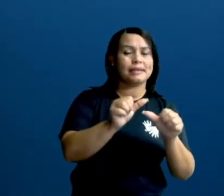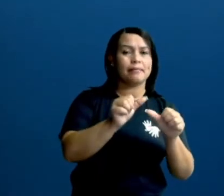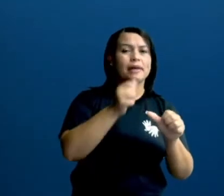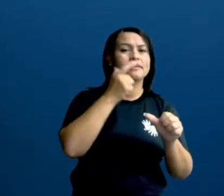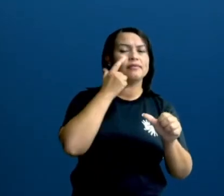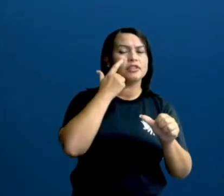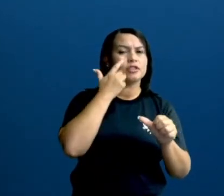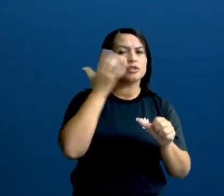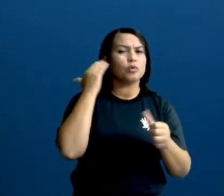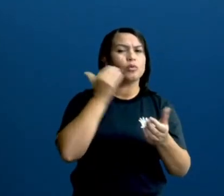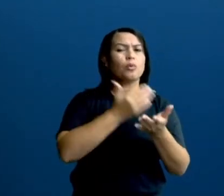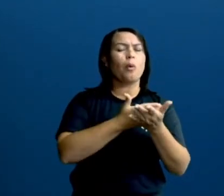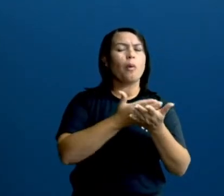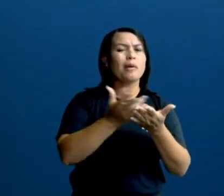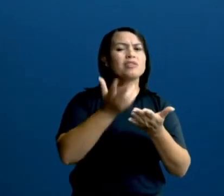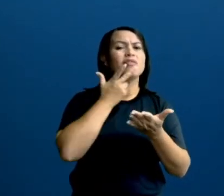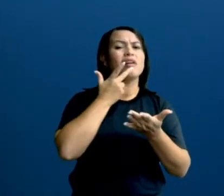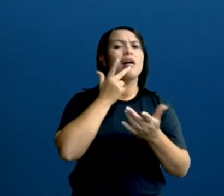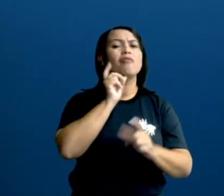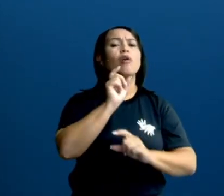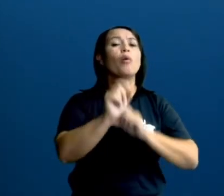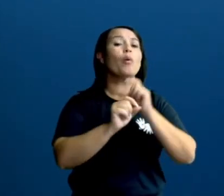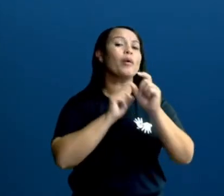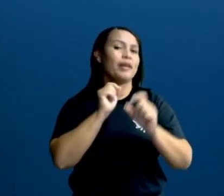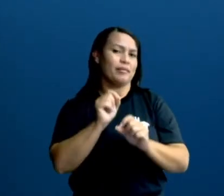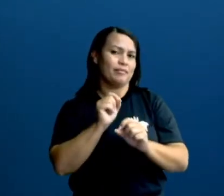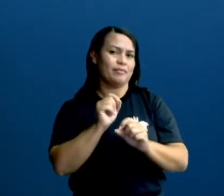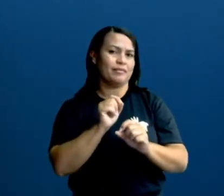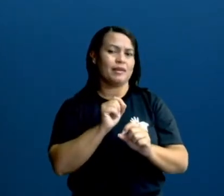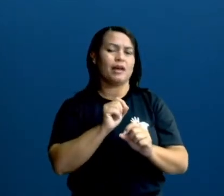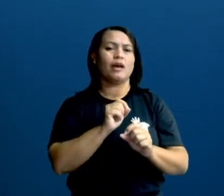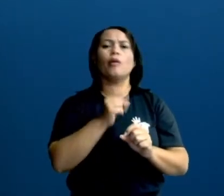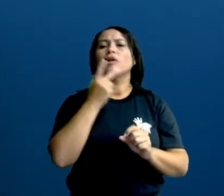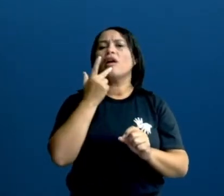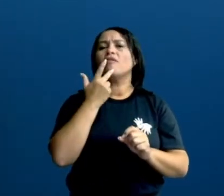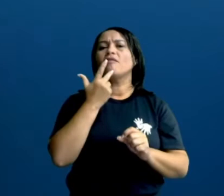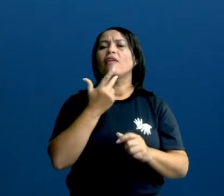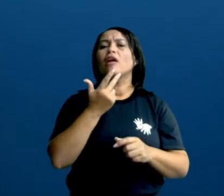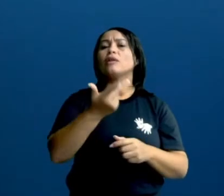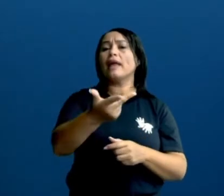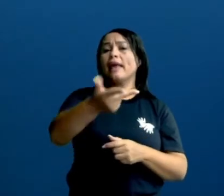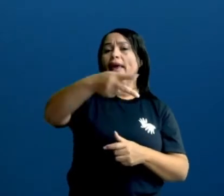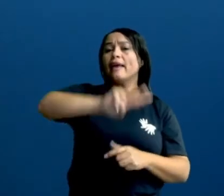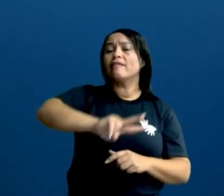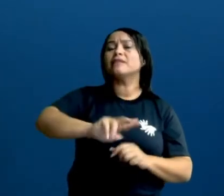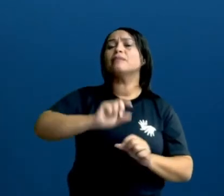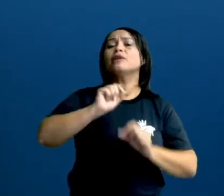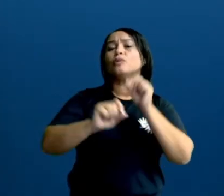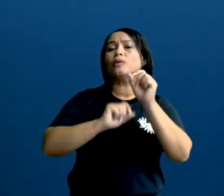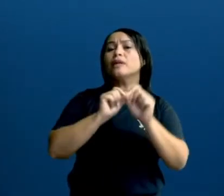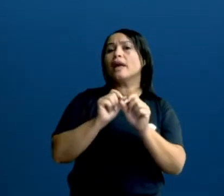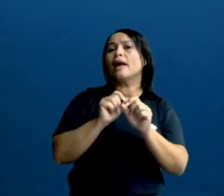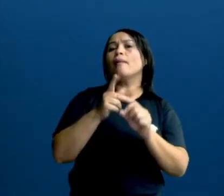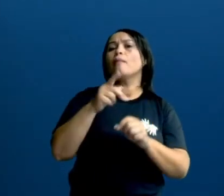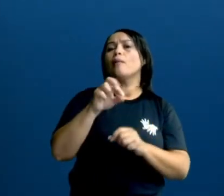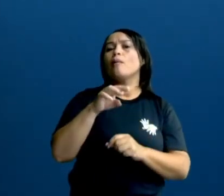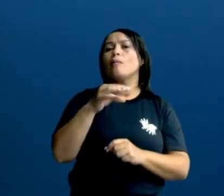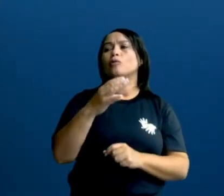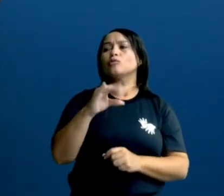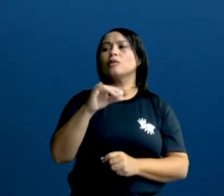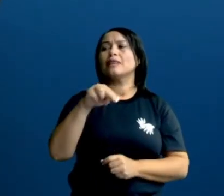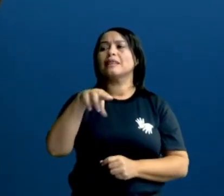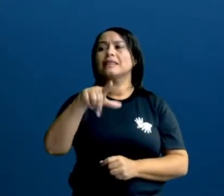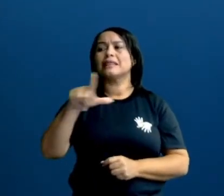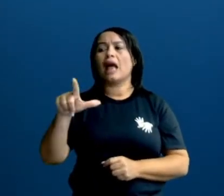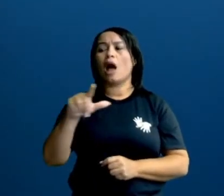lá no começo do enunciado eu disse o seguinte a vocês, né? Isso, quando for falando de inversamente proporcional, nós vamos fazer o